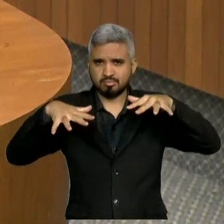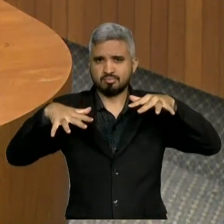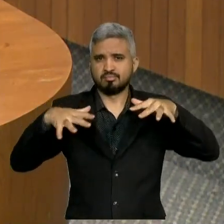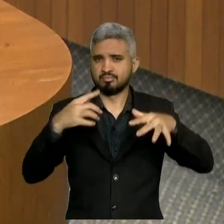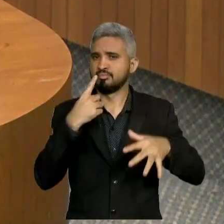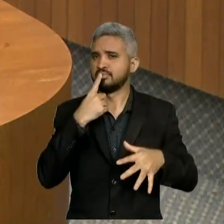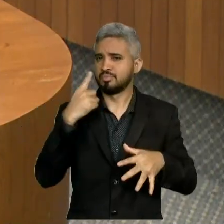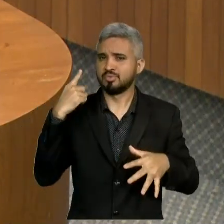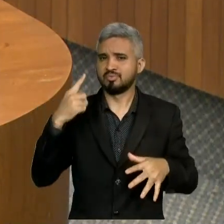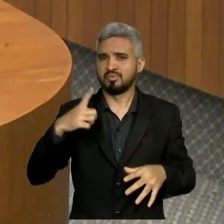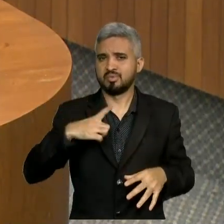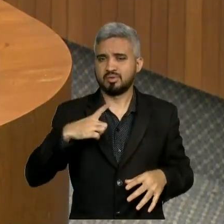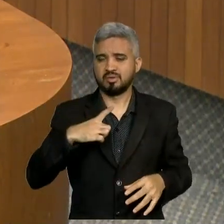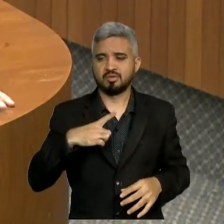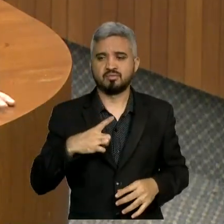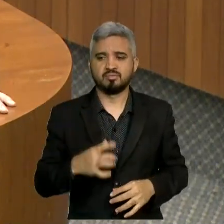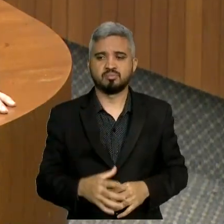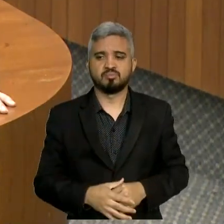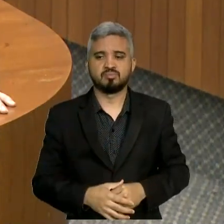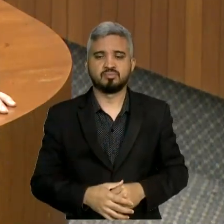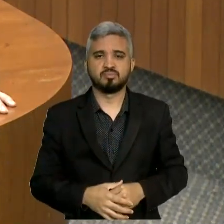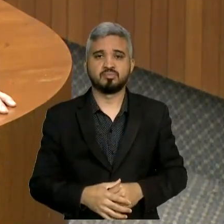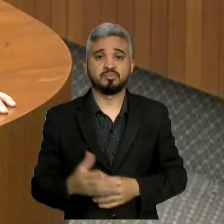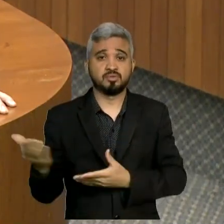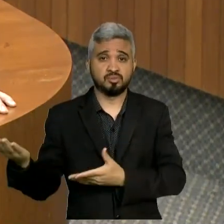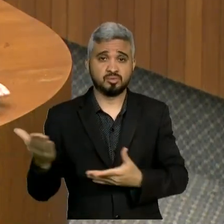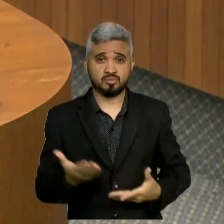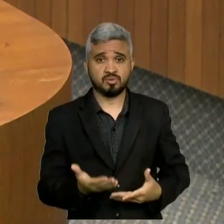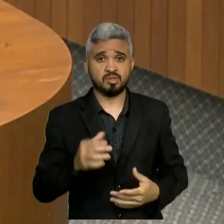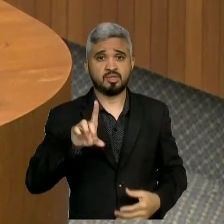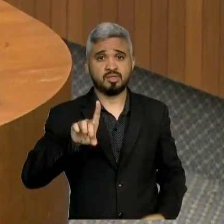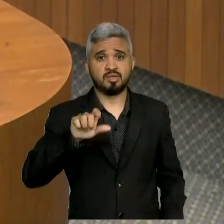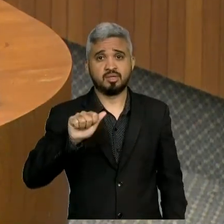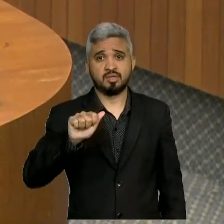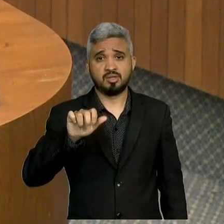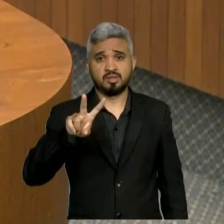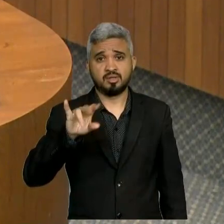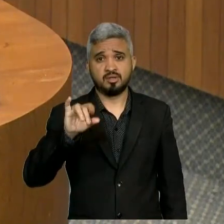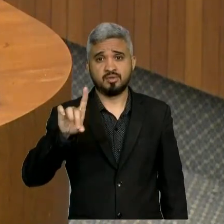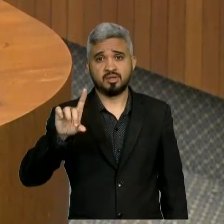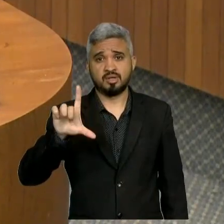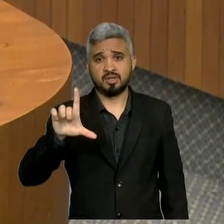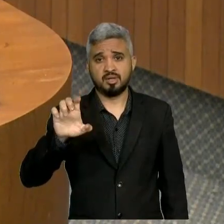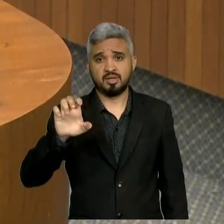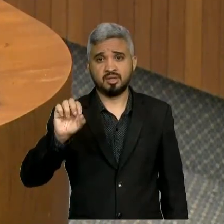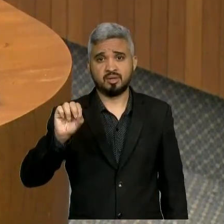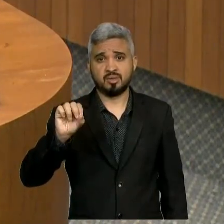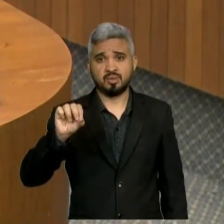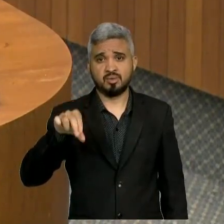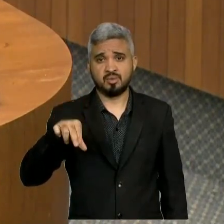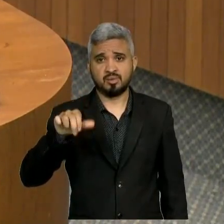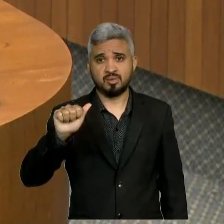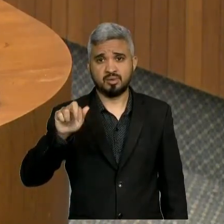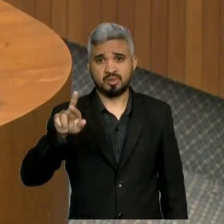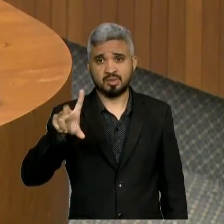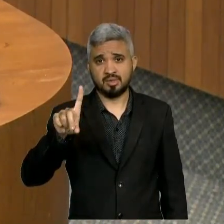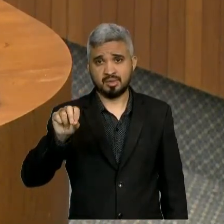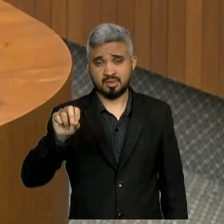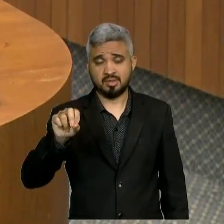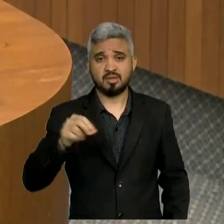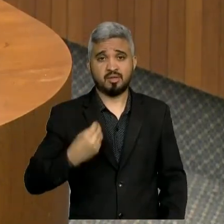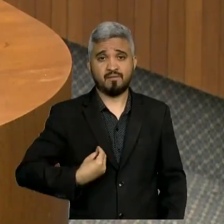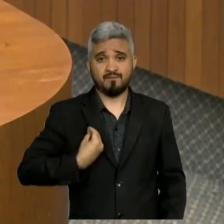grande ministro da palavra, o David Leonardo. Eu quero parabenizar e registrar a presença do Fernando